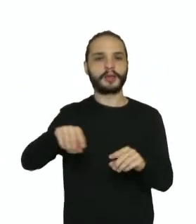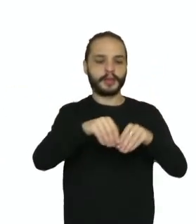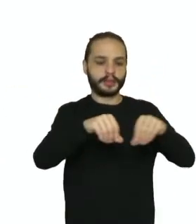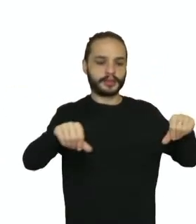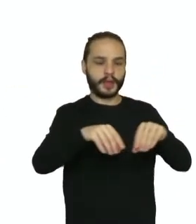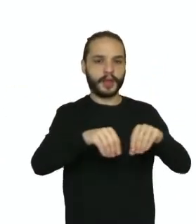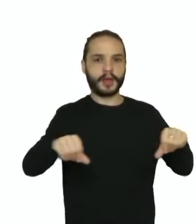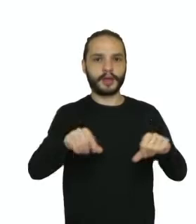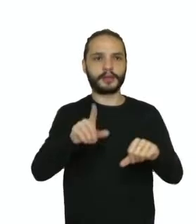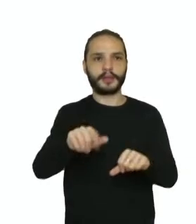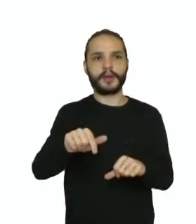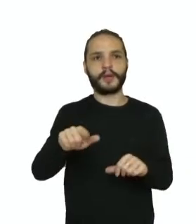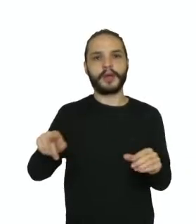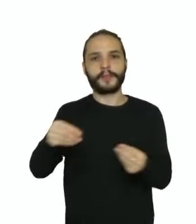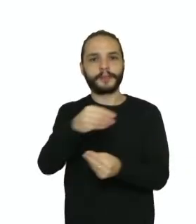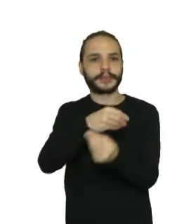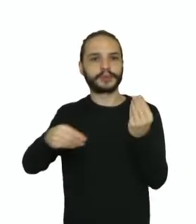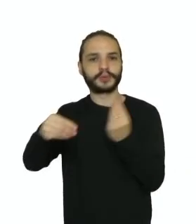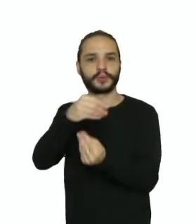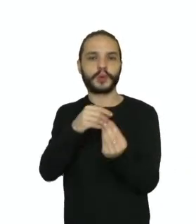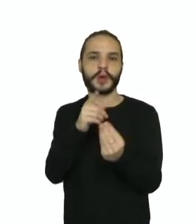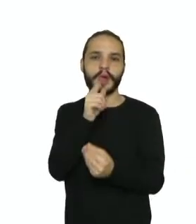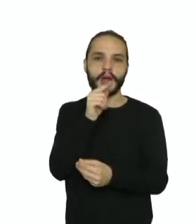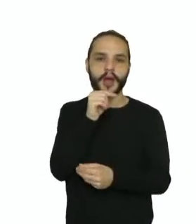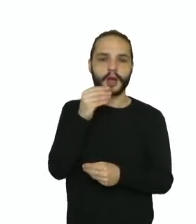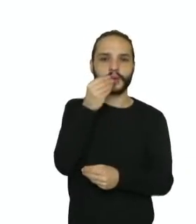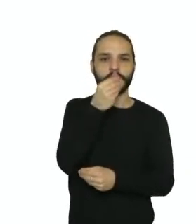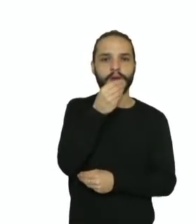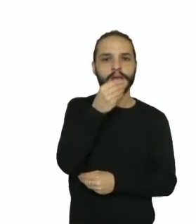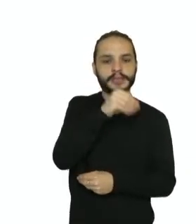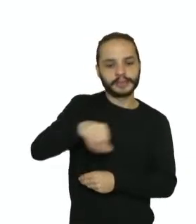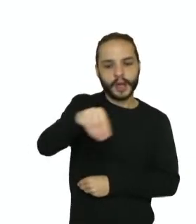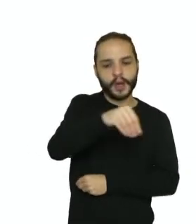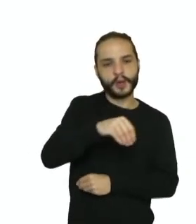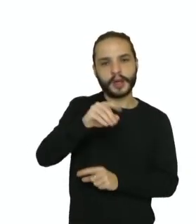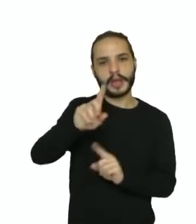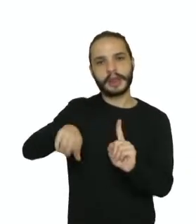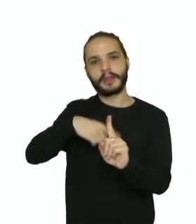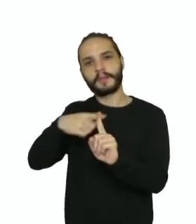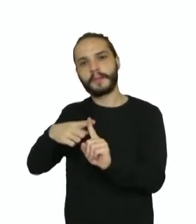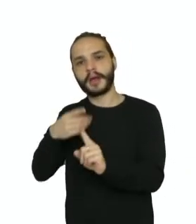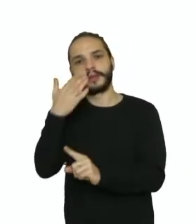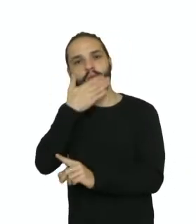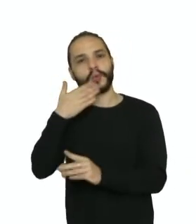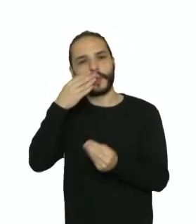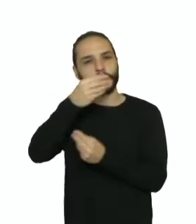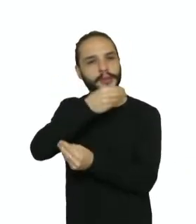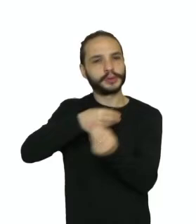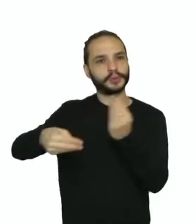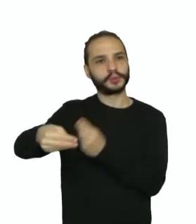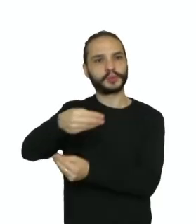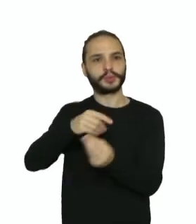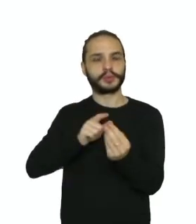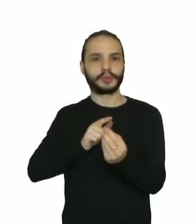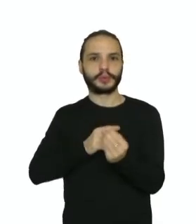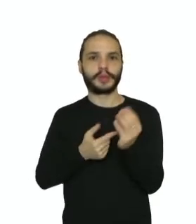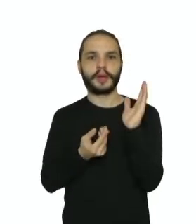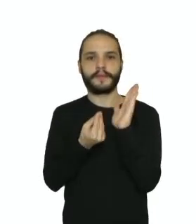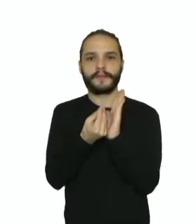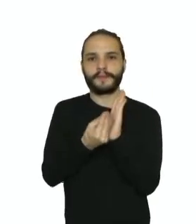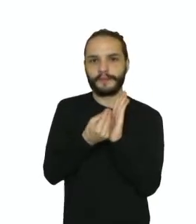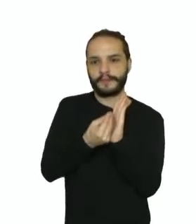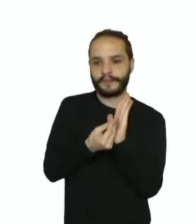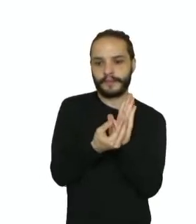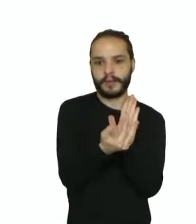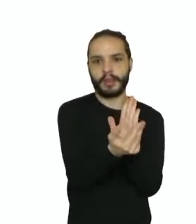salobra, então não é nem tão salgado quanto do oceano, mas também não é doce a ponto de ser consumida pelo humano. É uma rica em biodiversidade, é